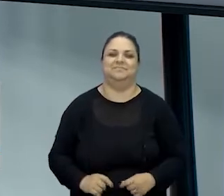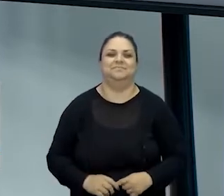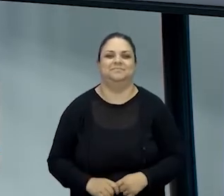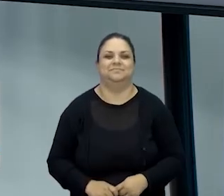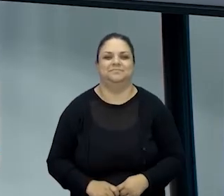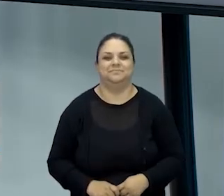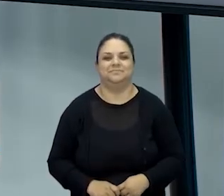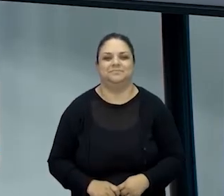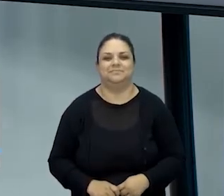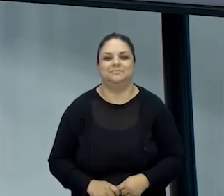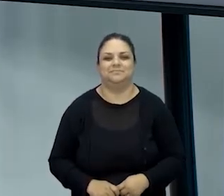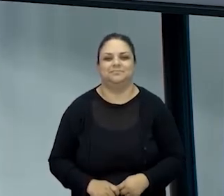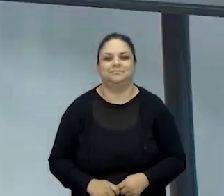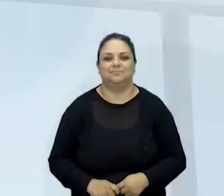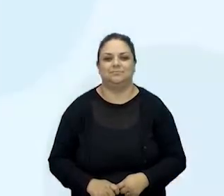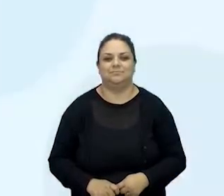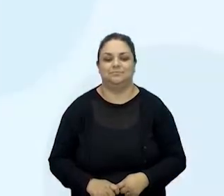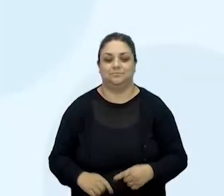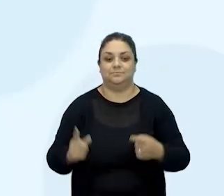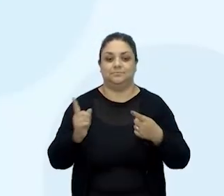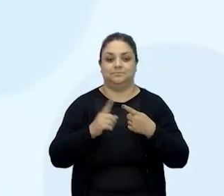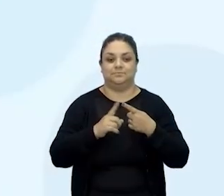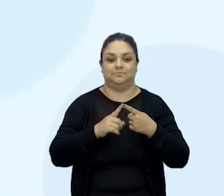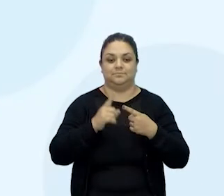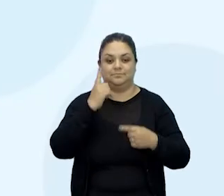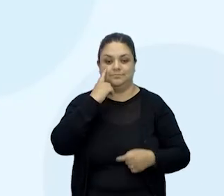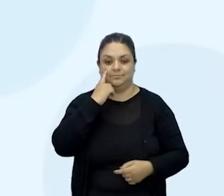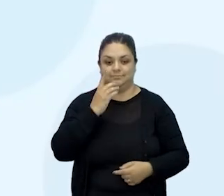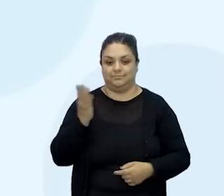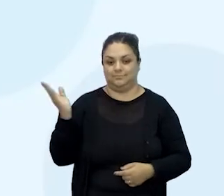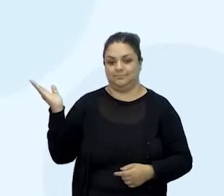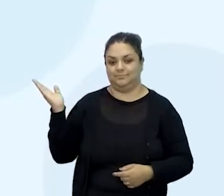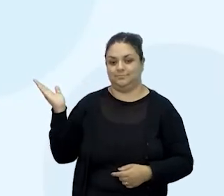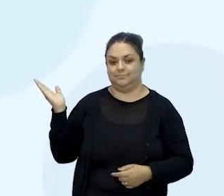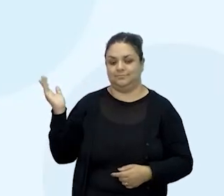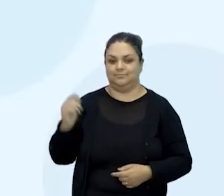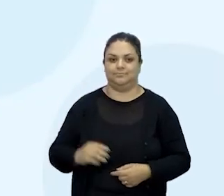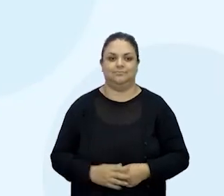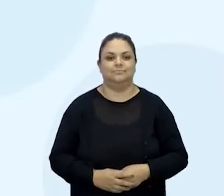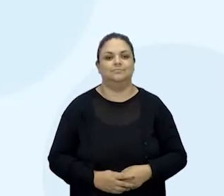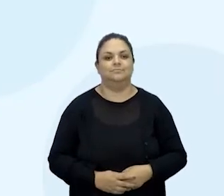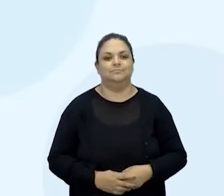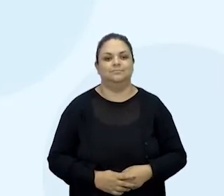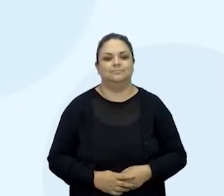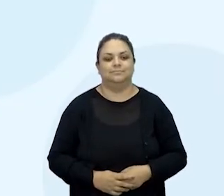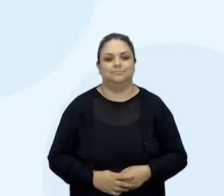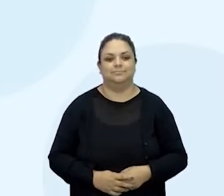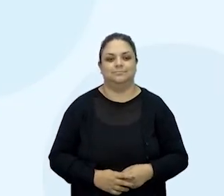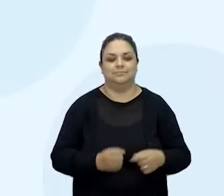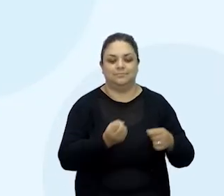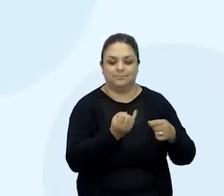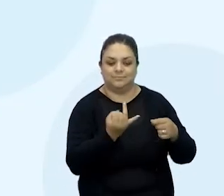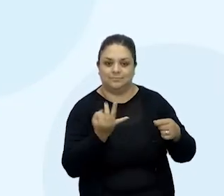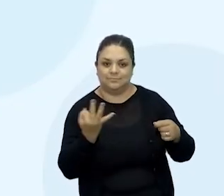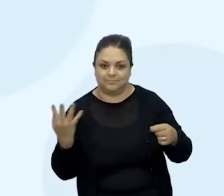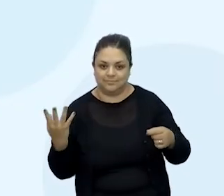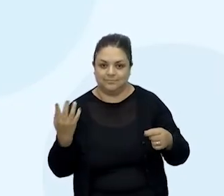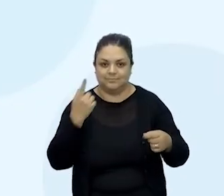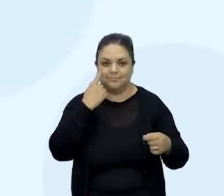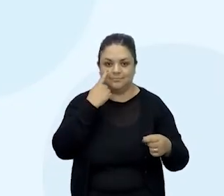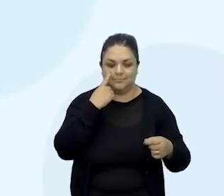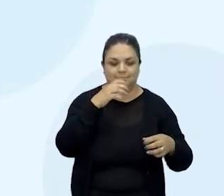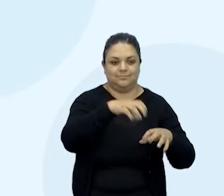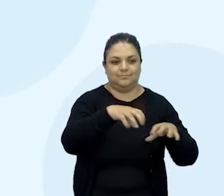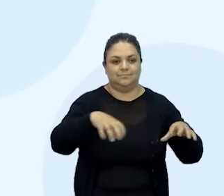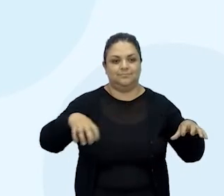né? Então vamos lá. Então, primeira coisa, vamos falar sobre escala. Tá? Verificando as relações entre as unidades